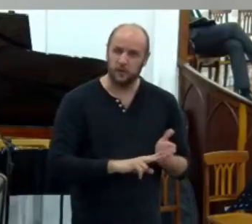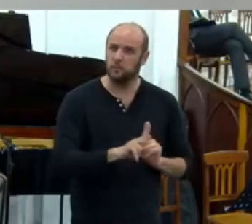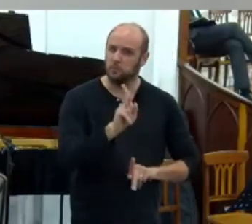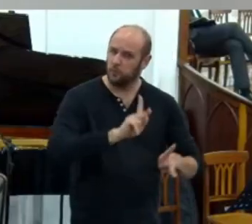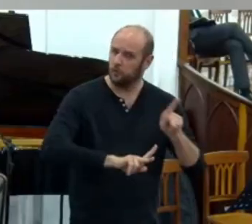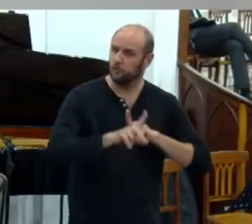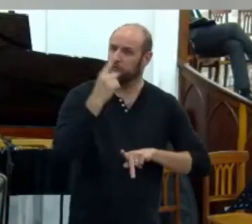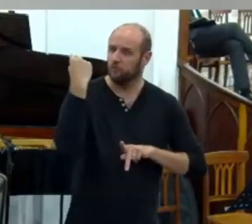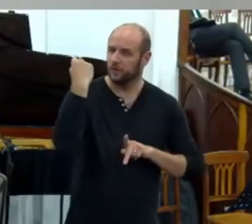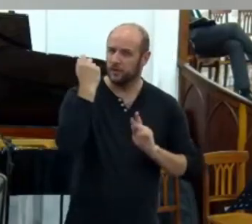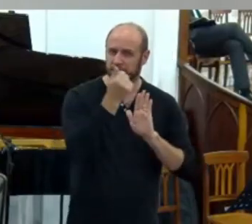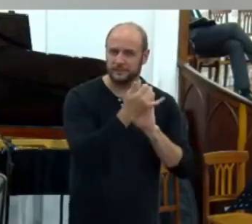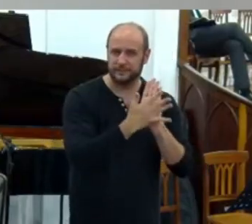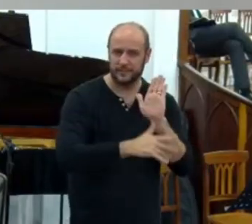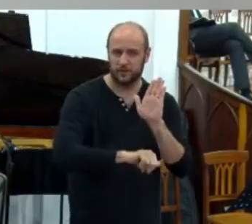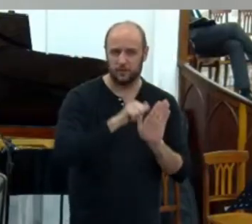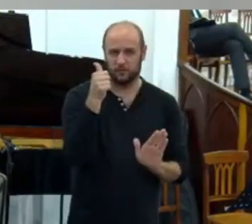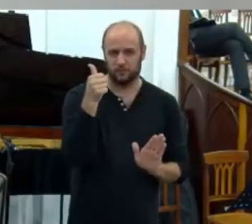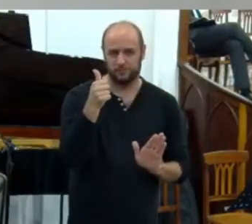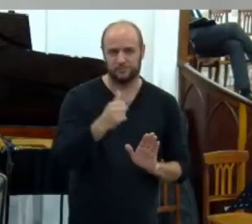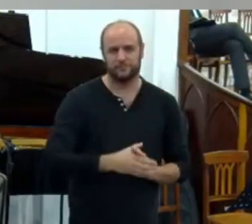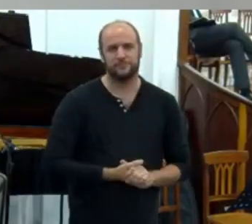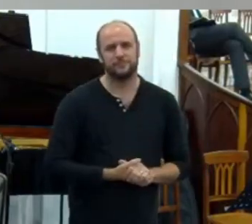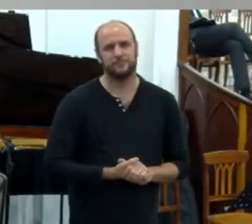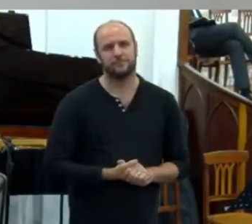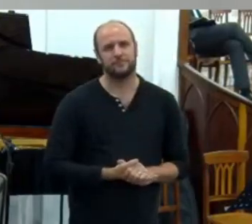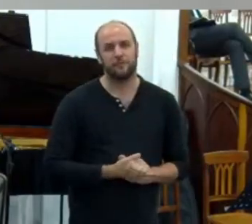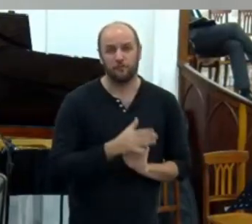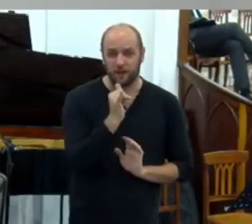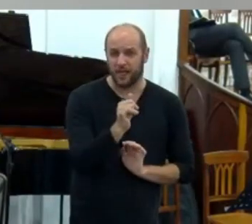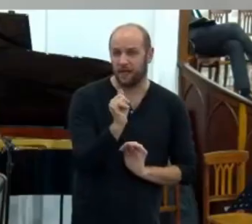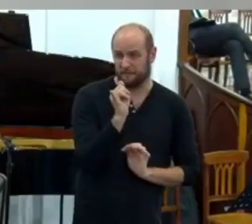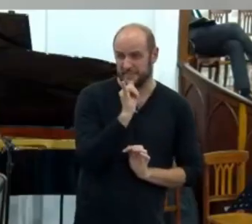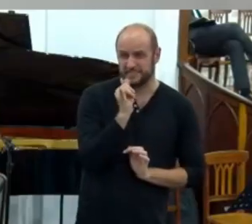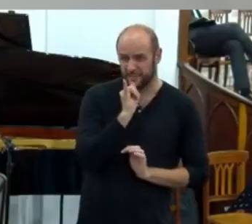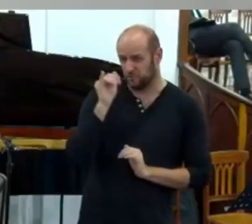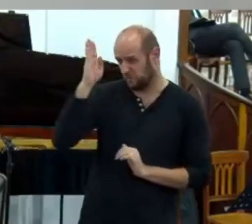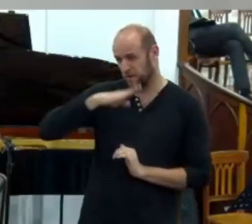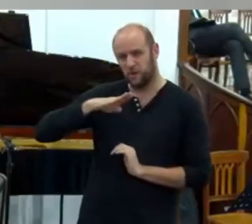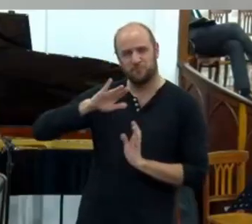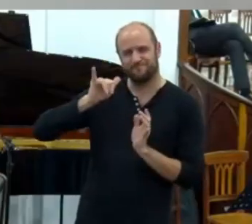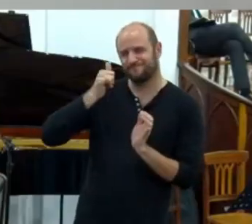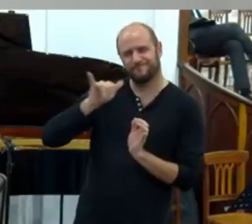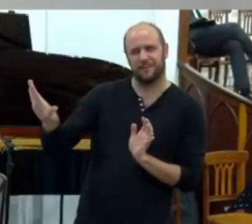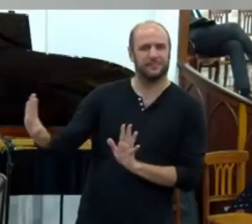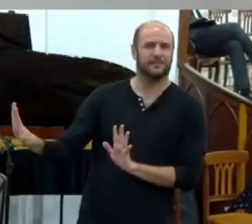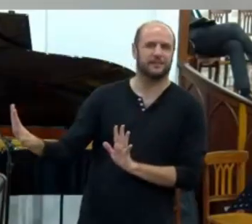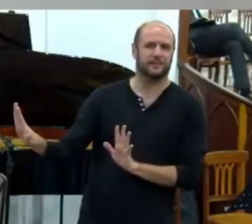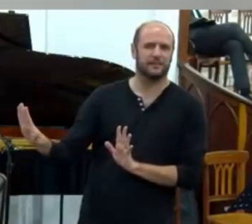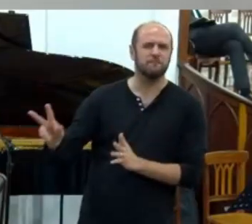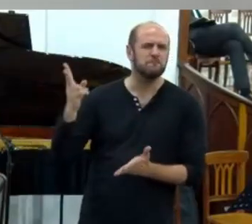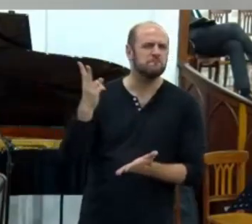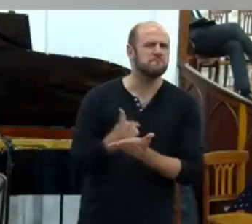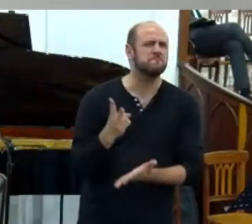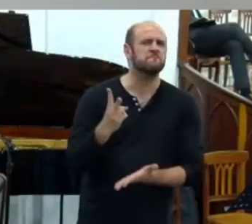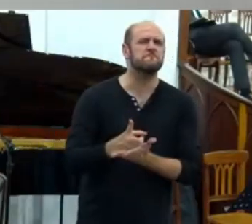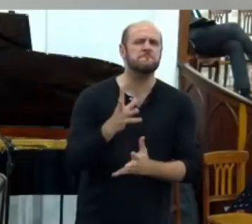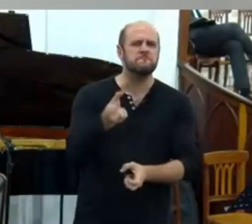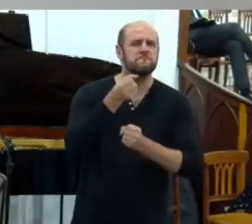século. Não sigam o mesmo exemplo. Perseverem. Confiem em